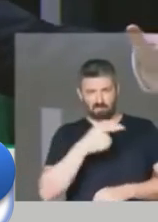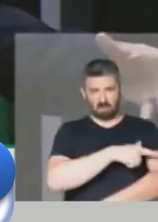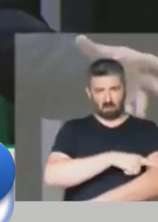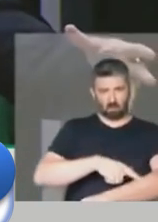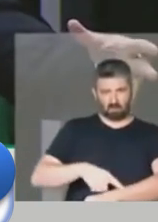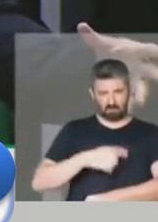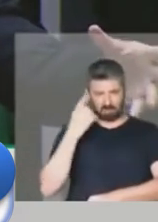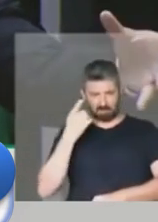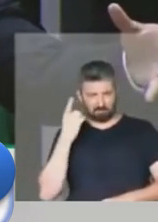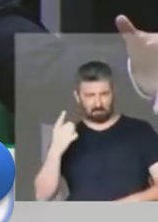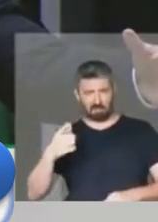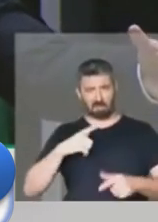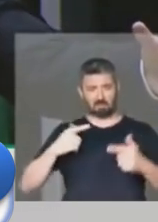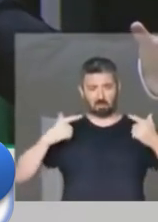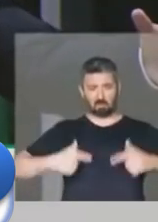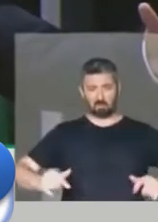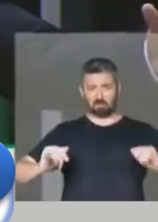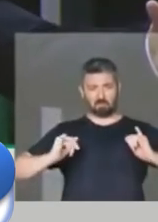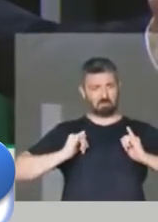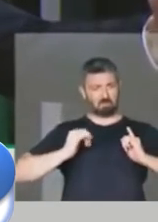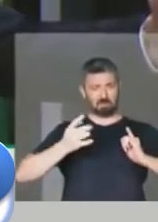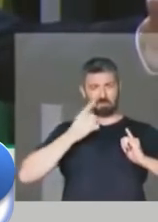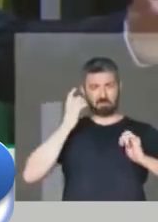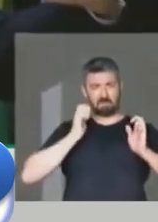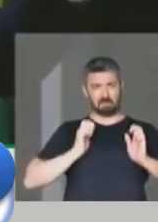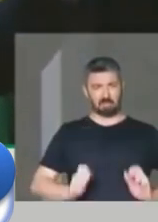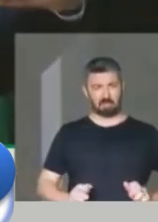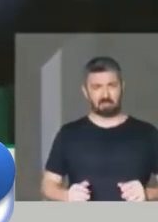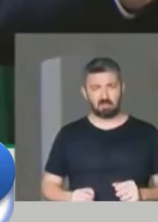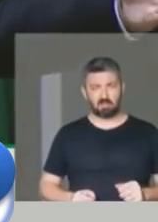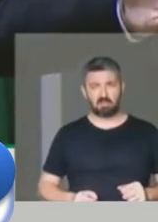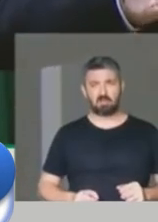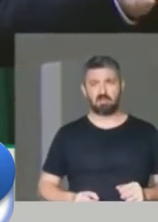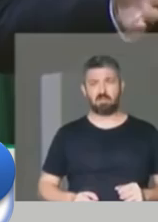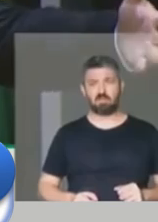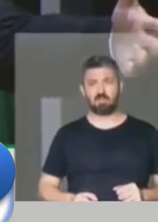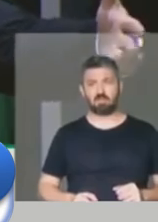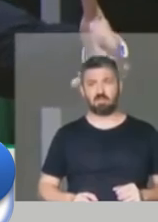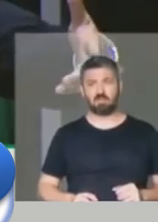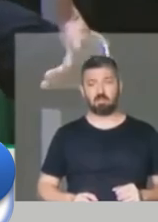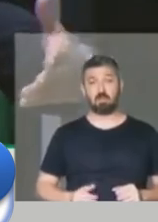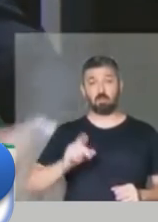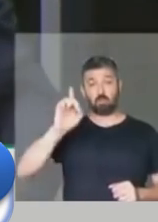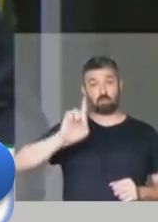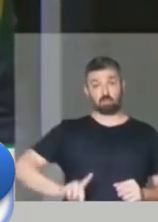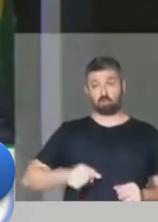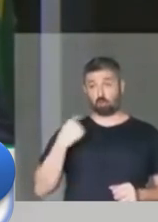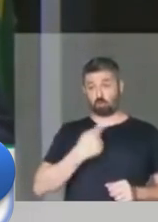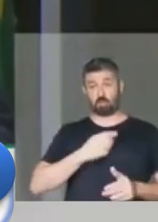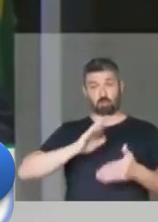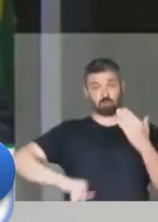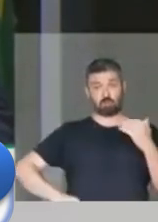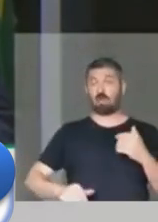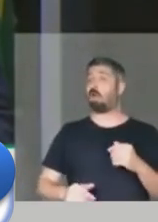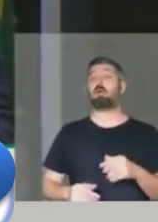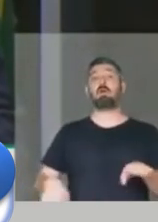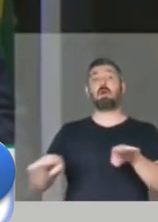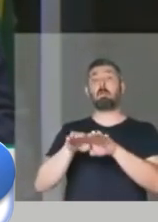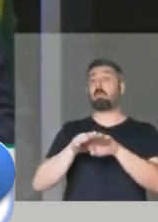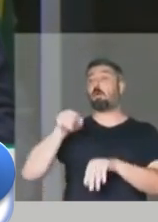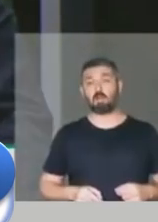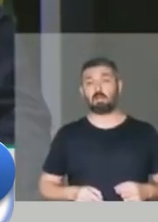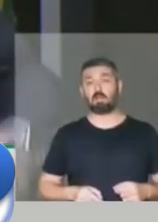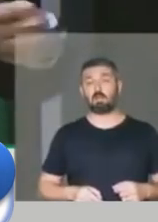decoro parlamentar, que existe uma imunidade parlamentar, e querem tirar esse nosso direito, isso também tem que ser levado para